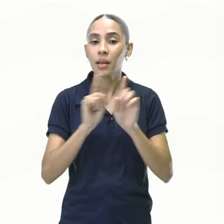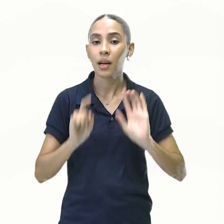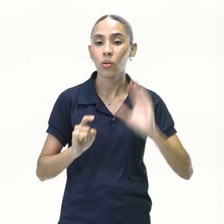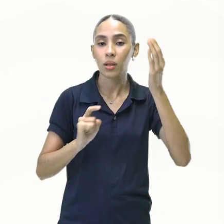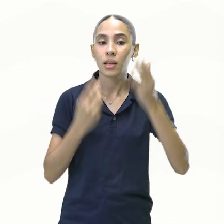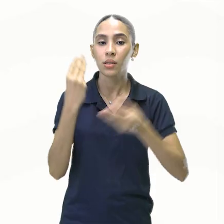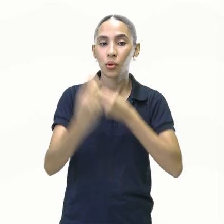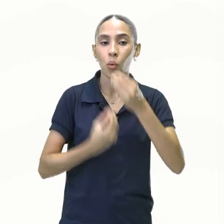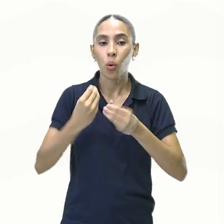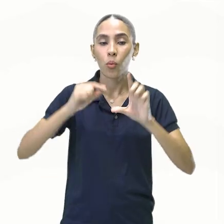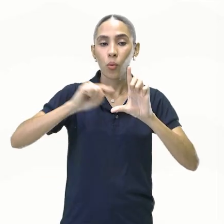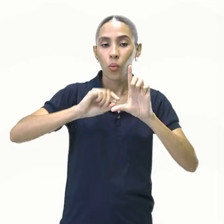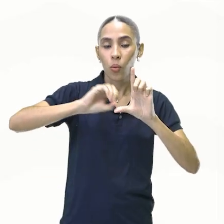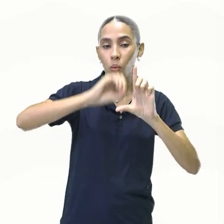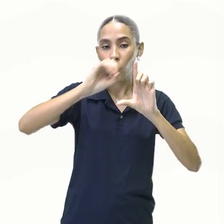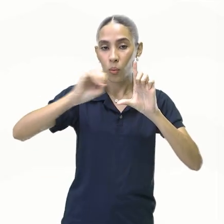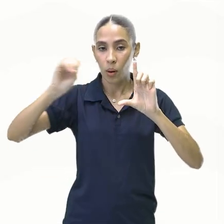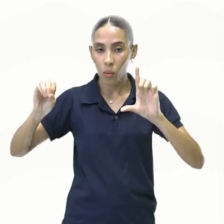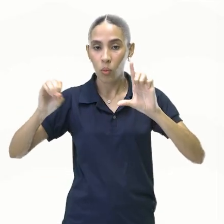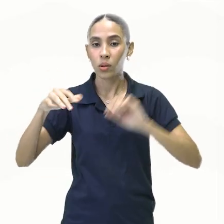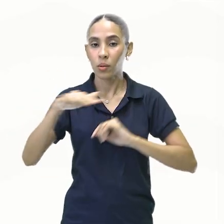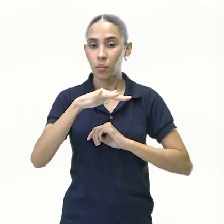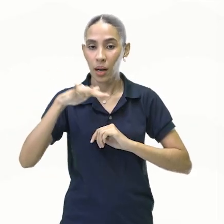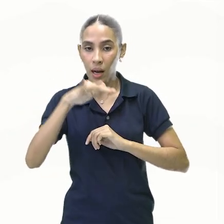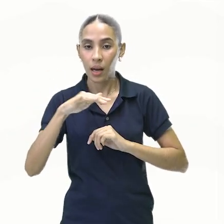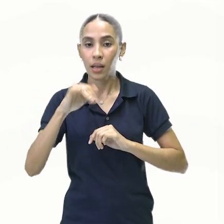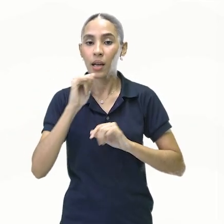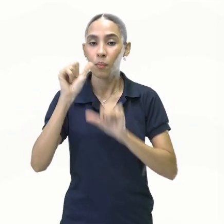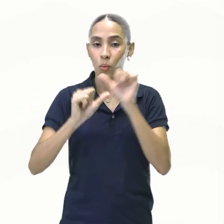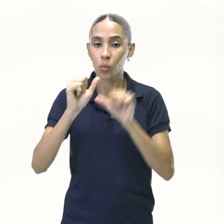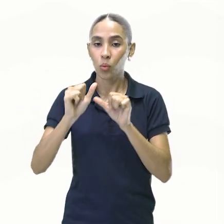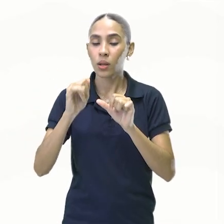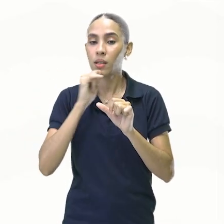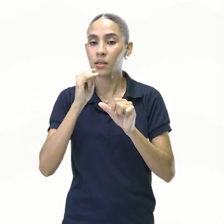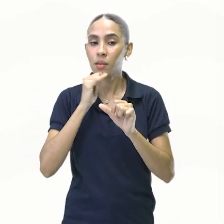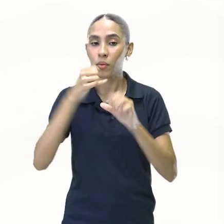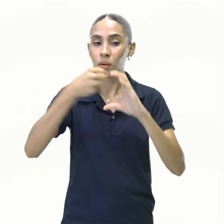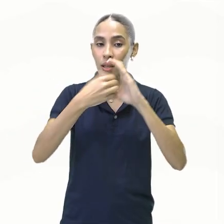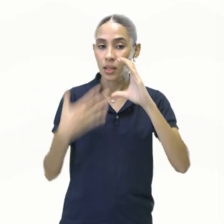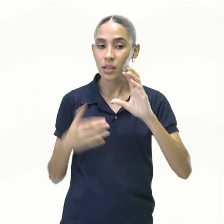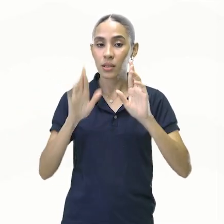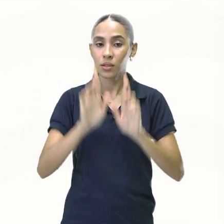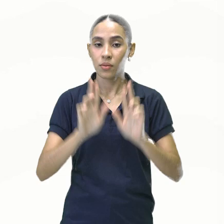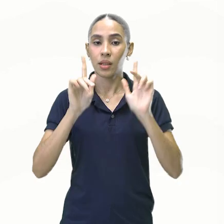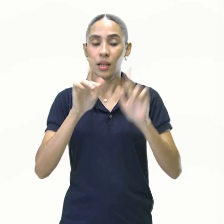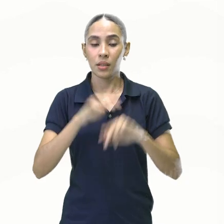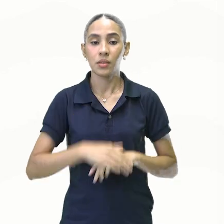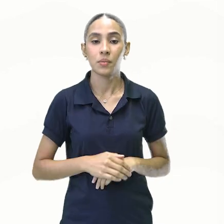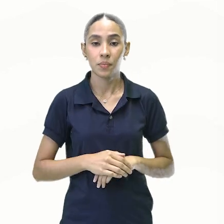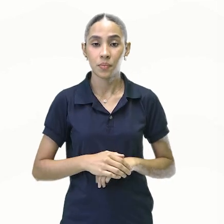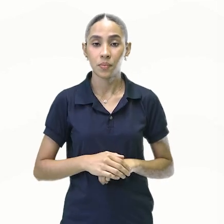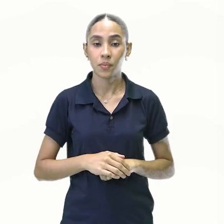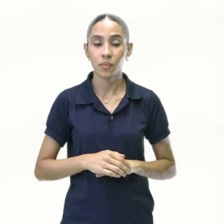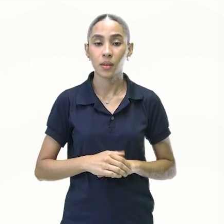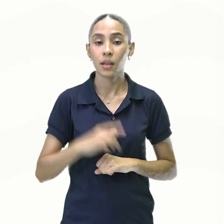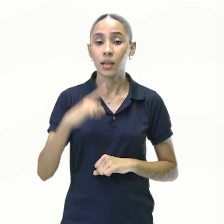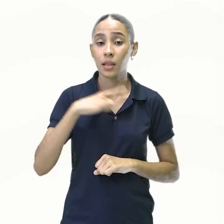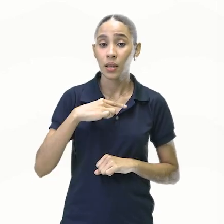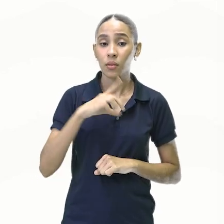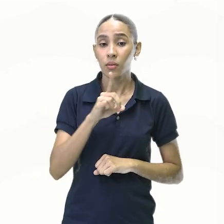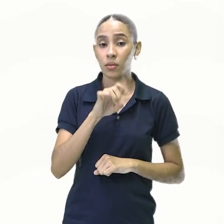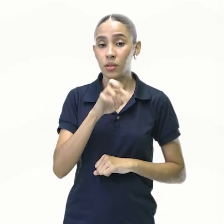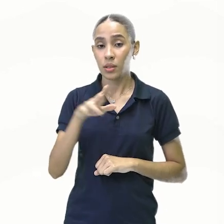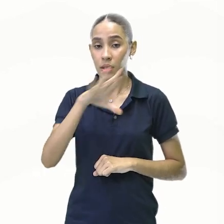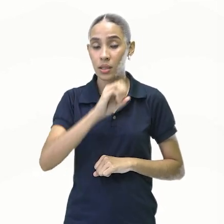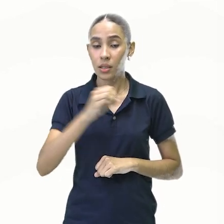uma onda passa de um meio para o outro, de características distintas, tendo sua direção